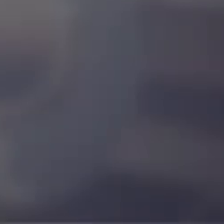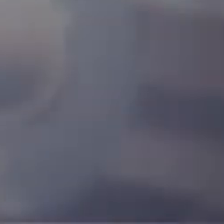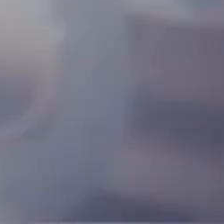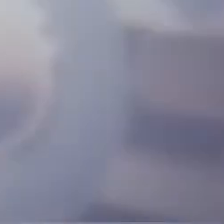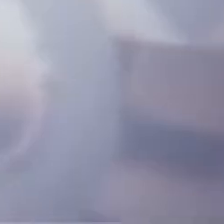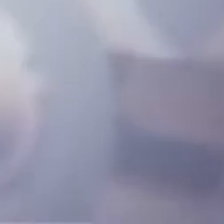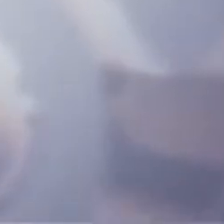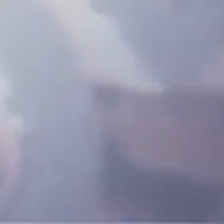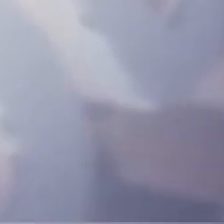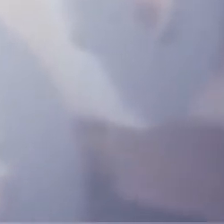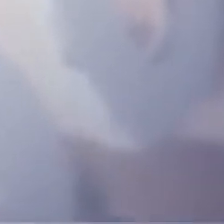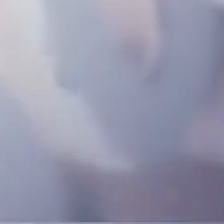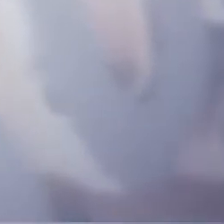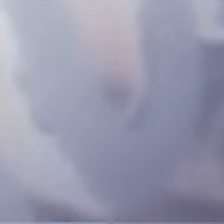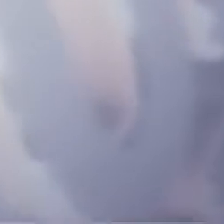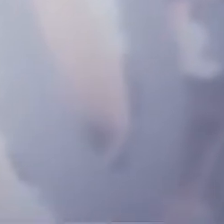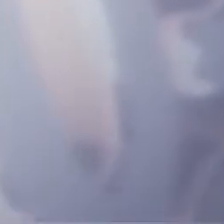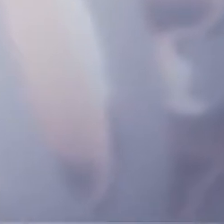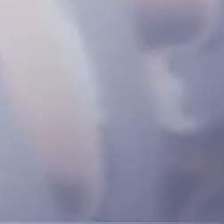E